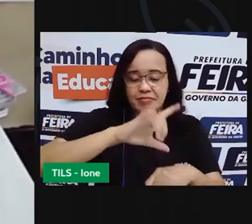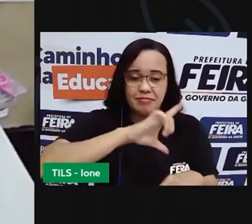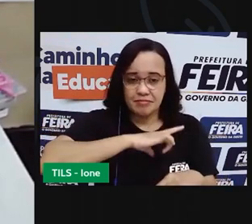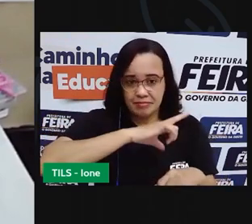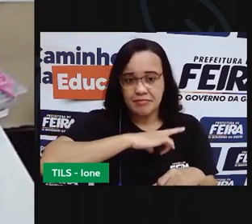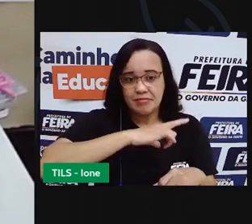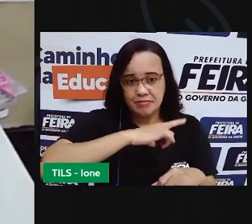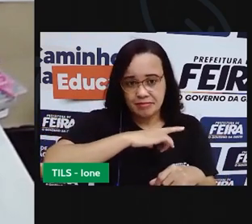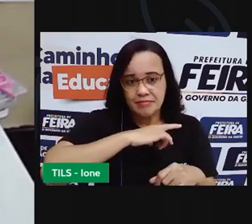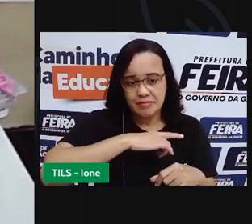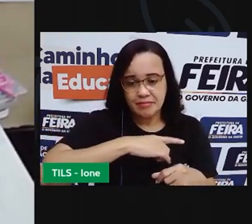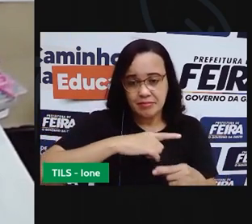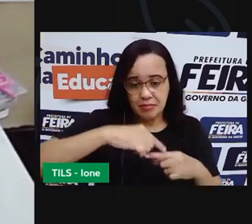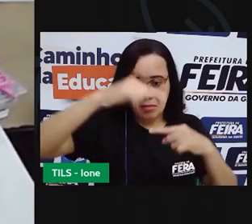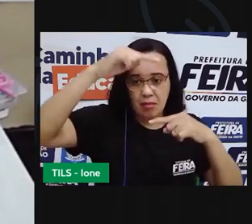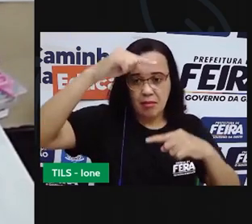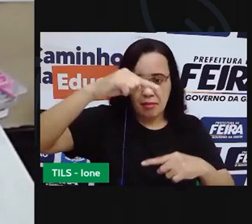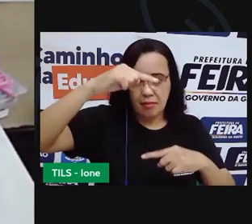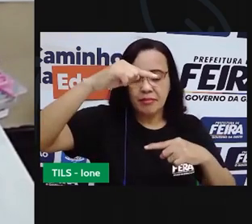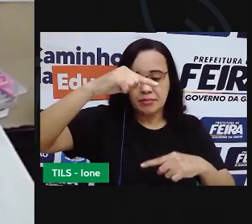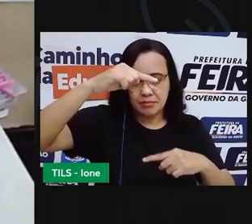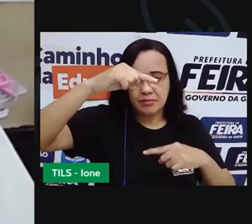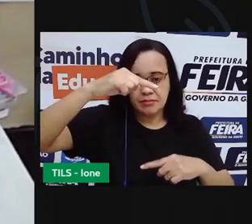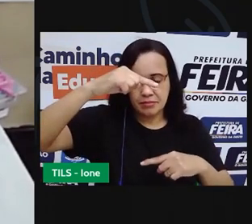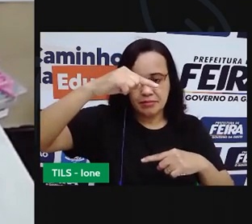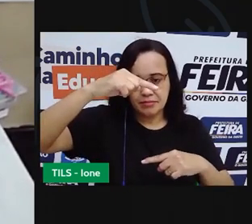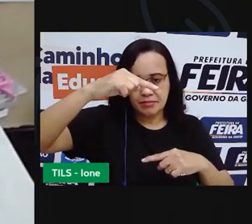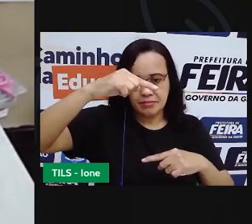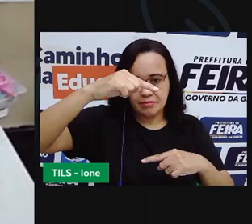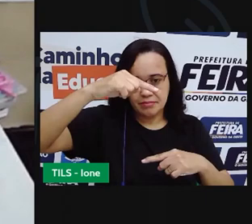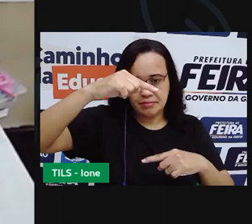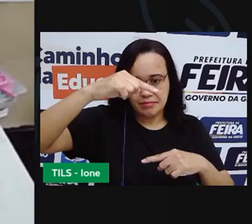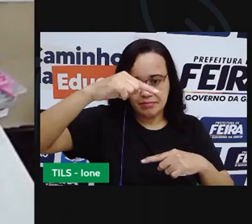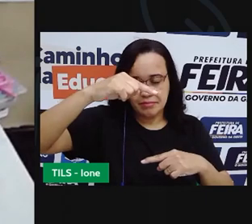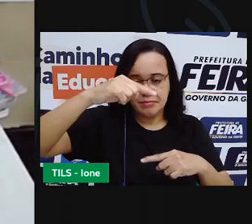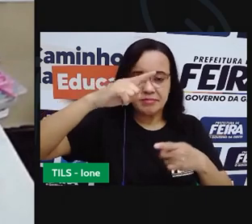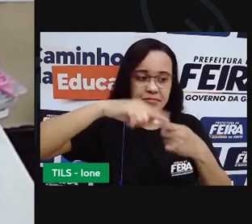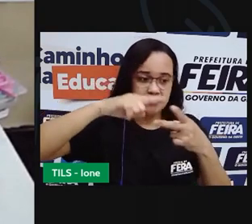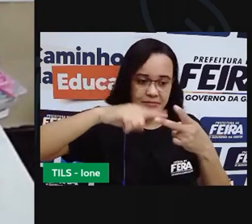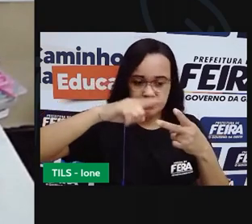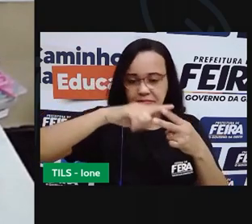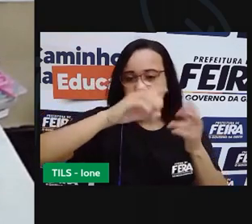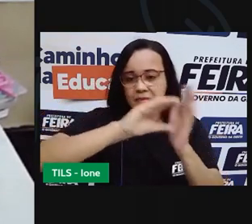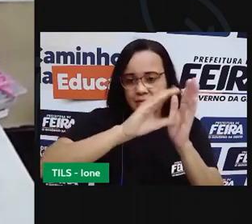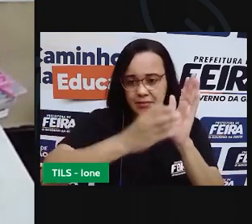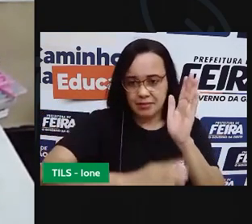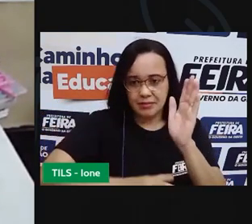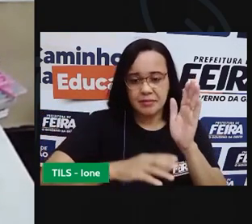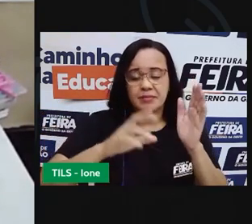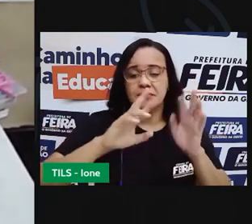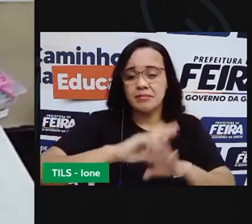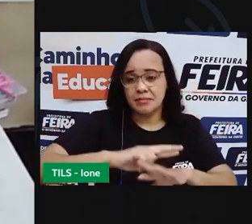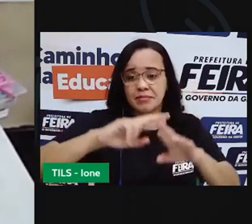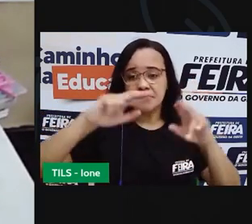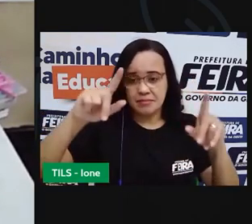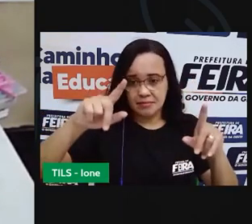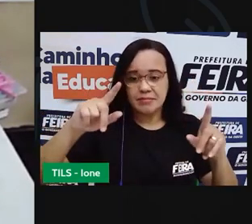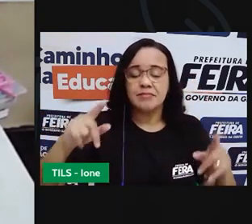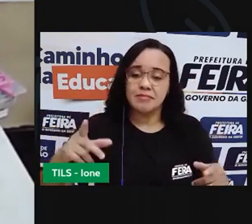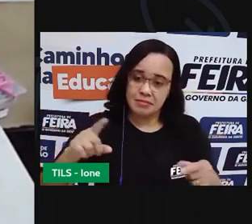metal. E ele é grande. Tá vendo? mais um